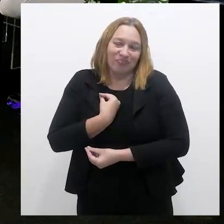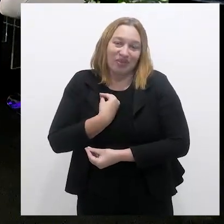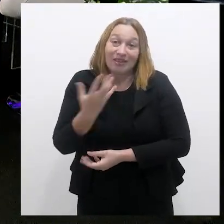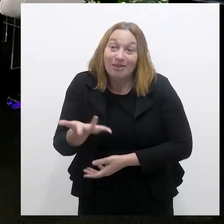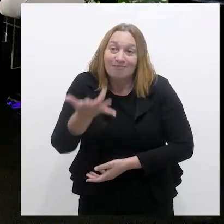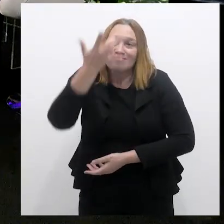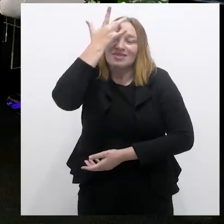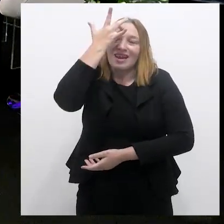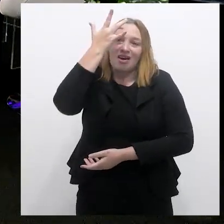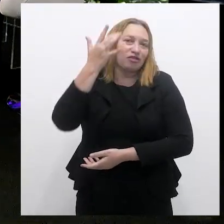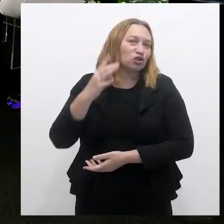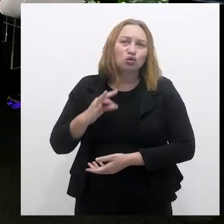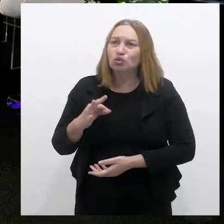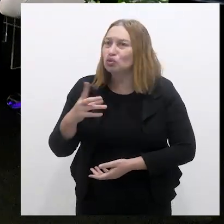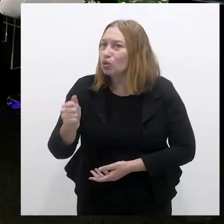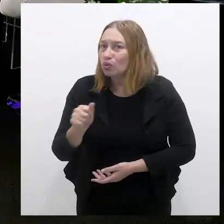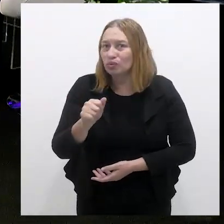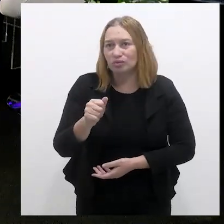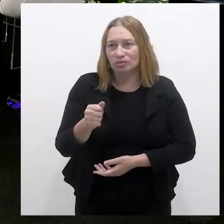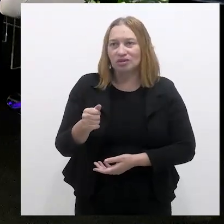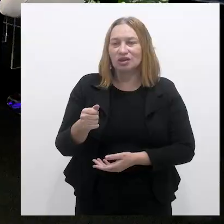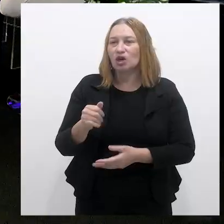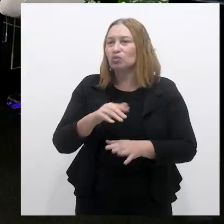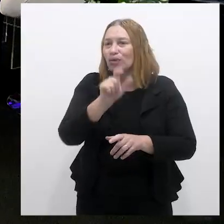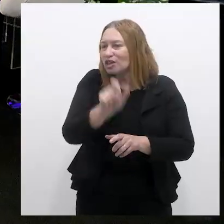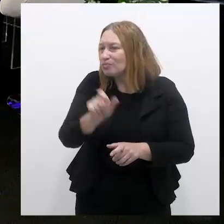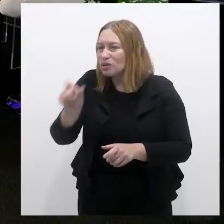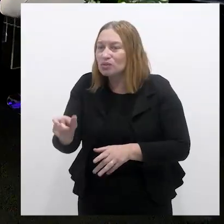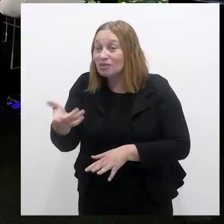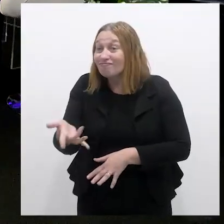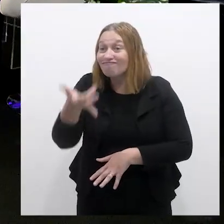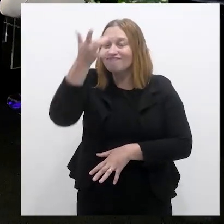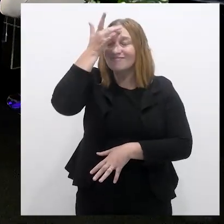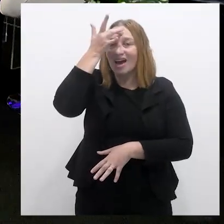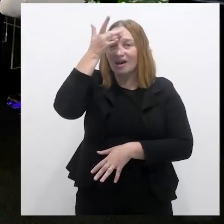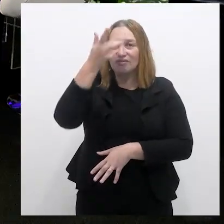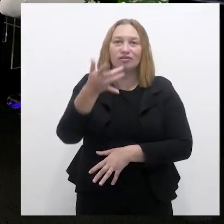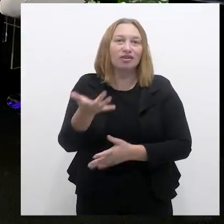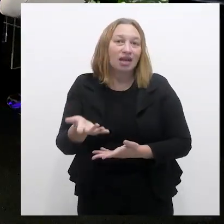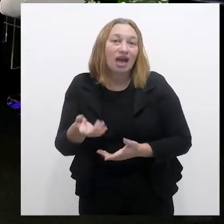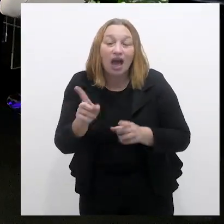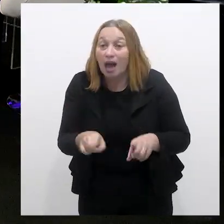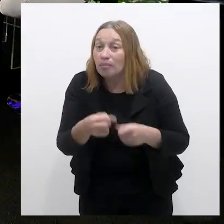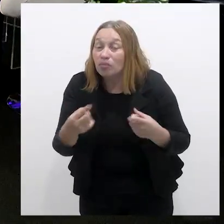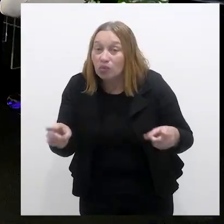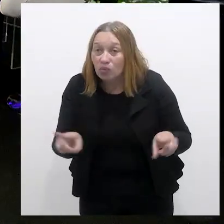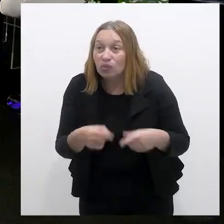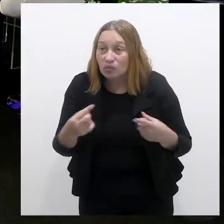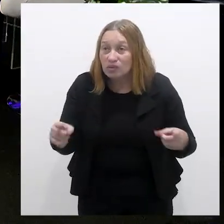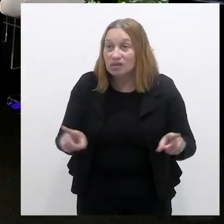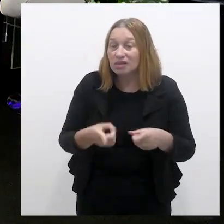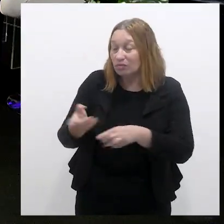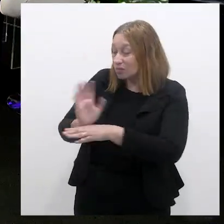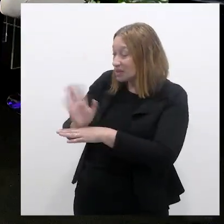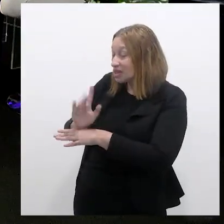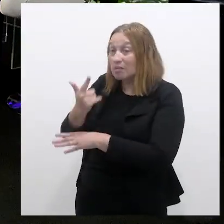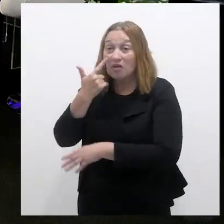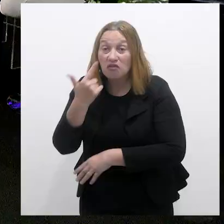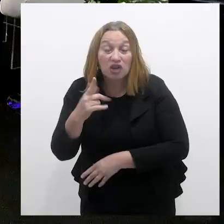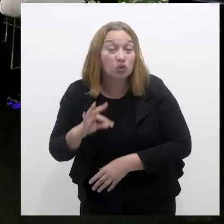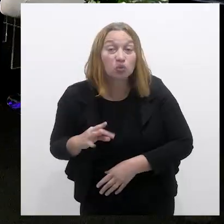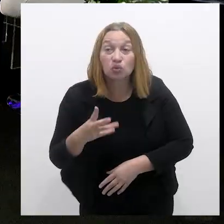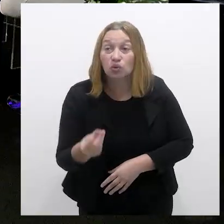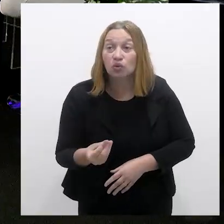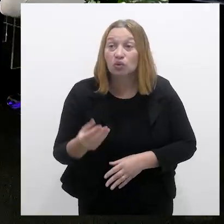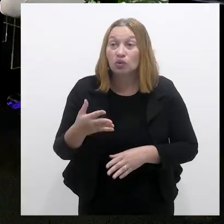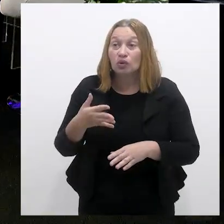né, maestra? É. De criança, adulto, todo mundo Exatamente, curte, pega né? todo mundo que tiver com a TV ligada ou no cinema vendo aquilo,